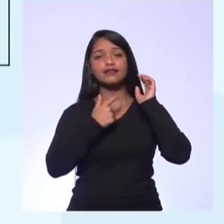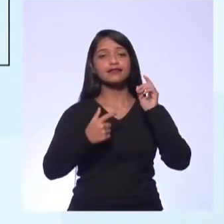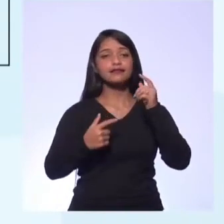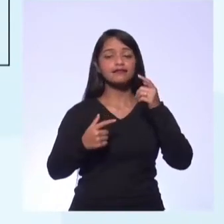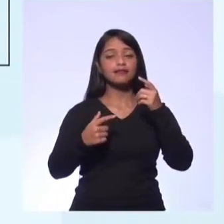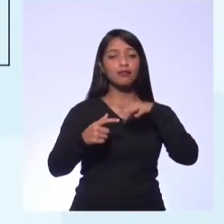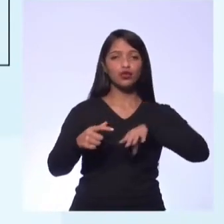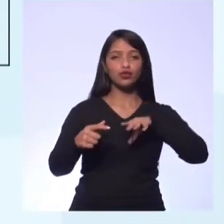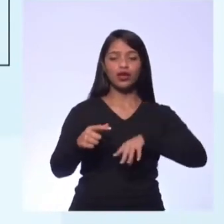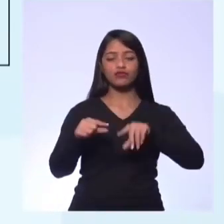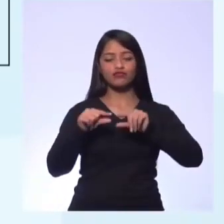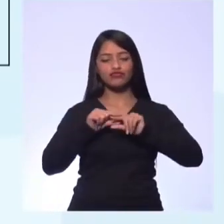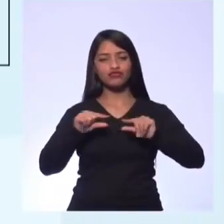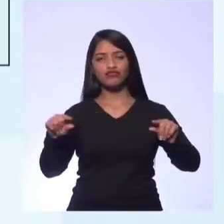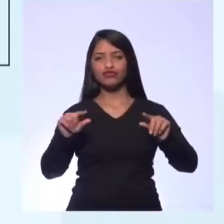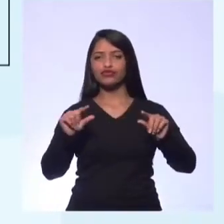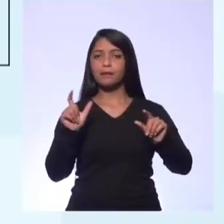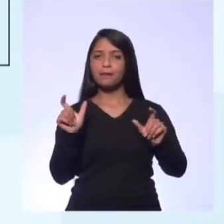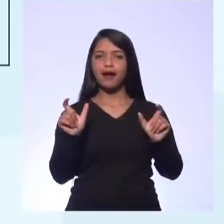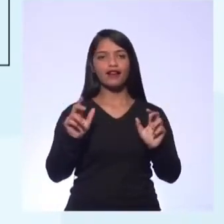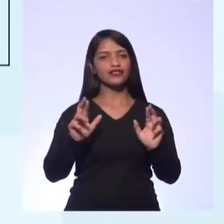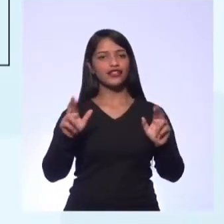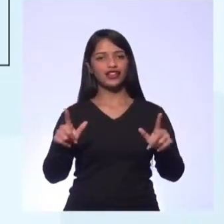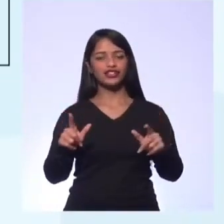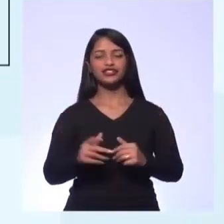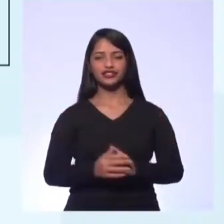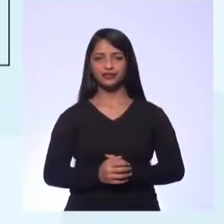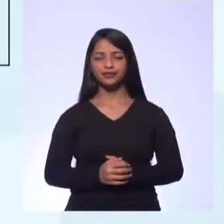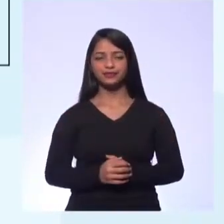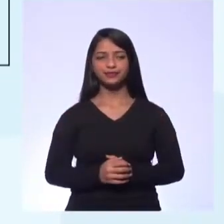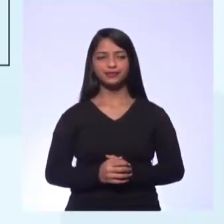inglês é essa mesmo, tá? Então não é Stroganoff, é